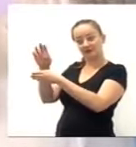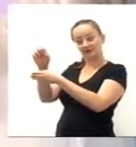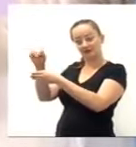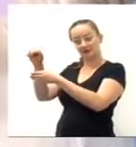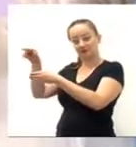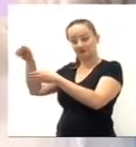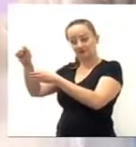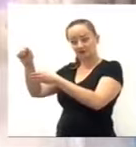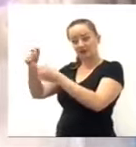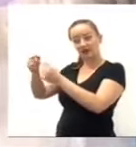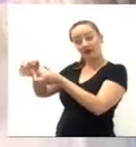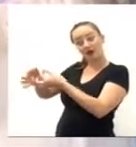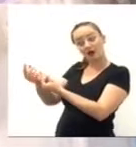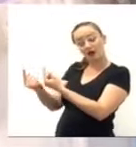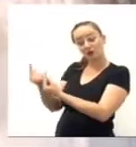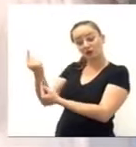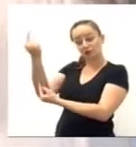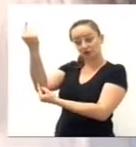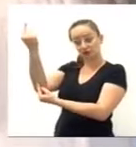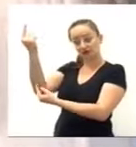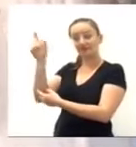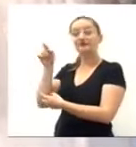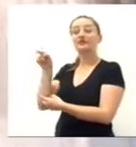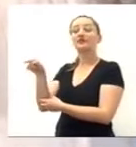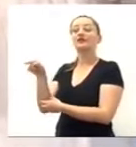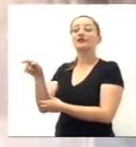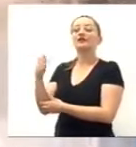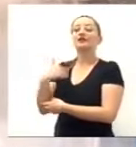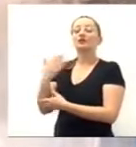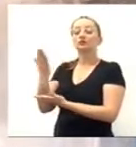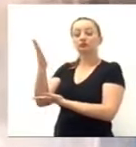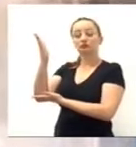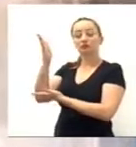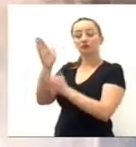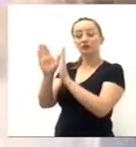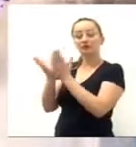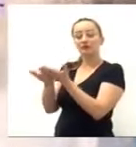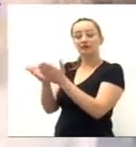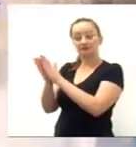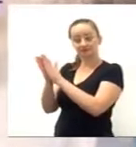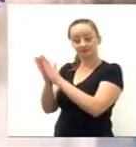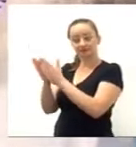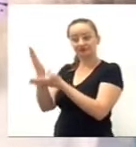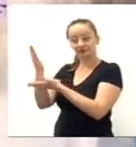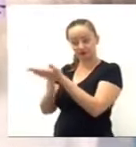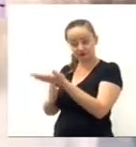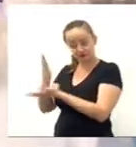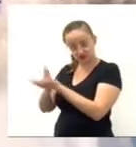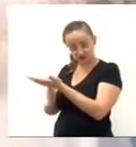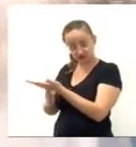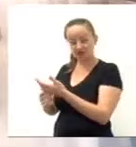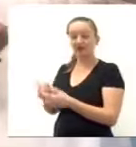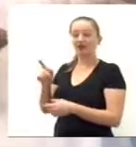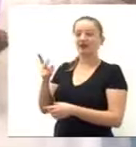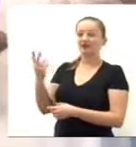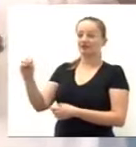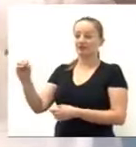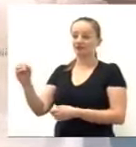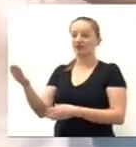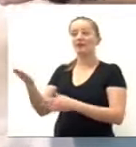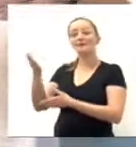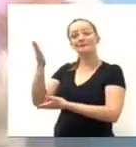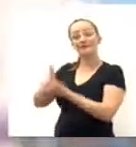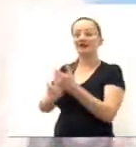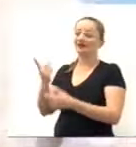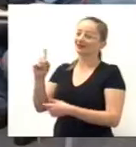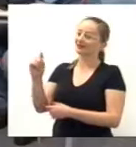de altura, tá? Então, quando eu dividir ao meio, eu tenho a mesma medida, que é 20, e aqui é metade dela,